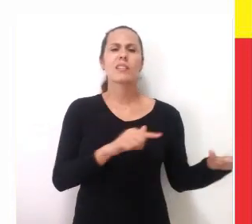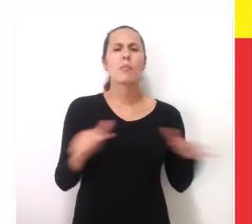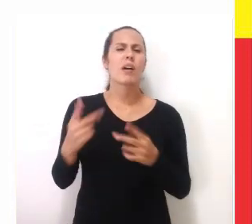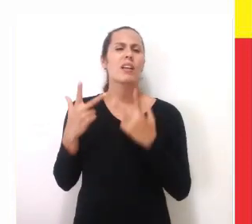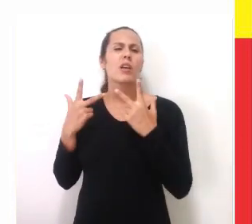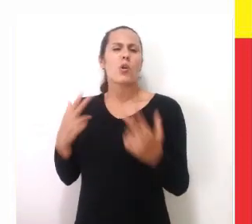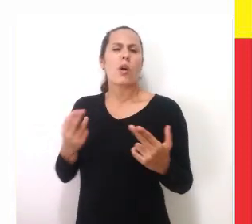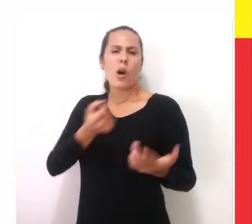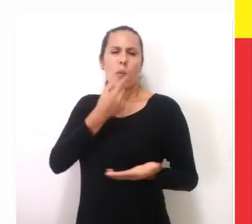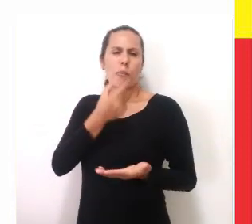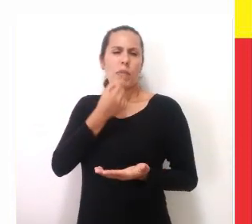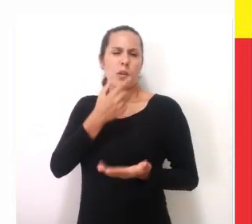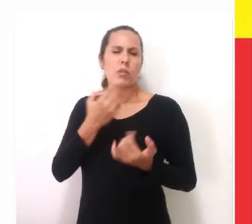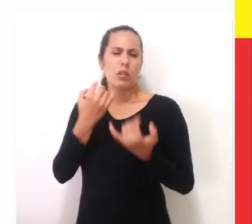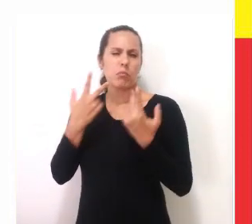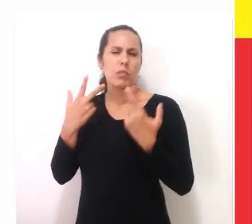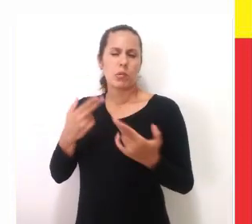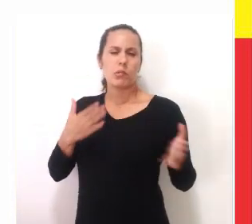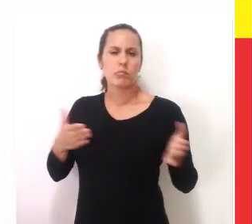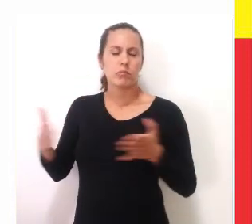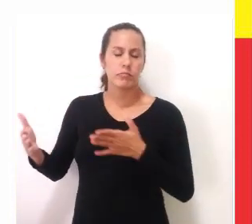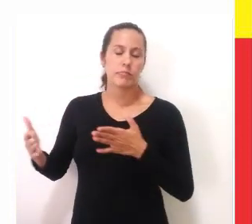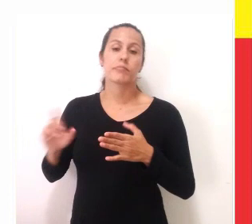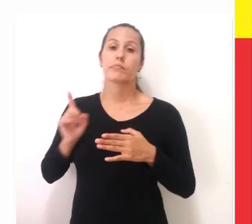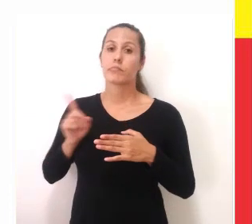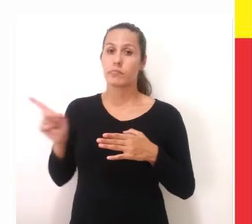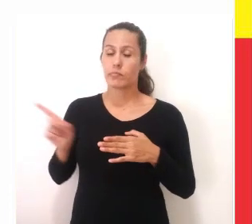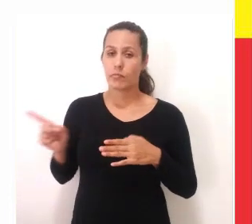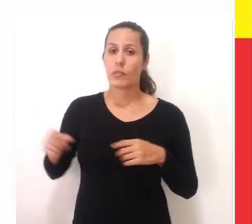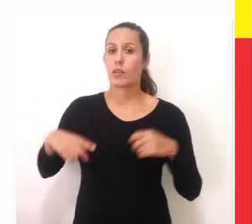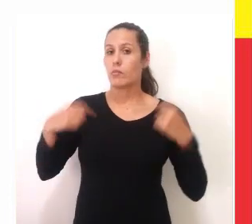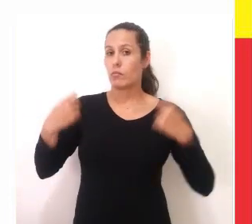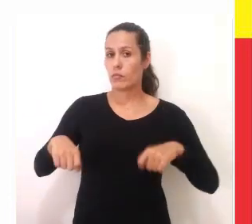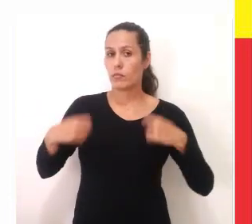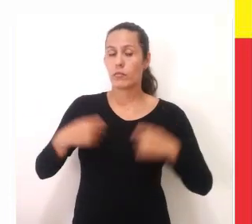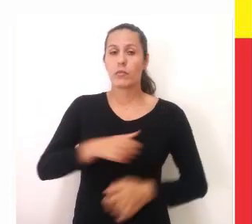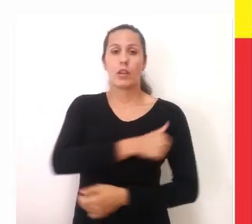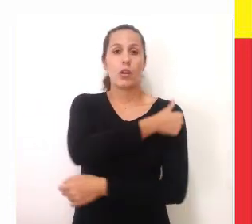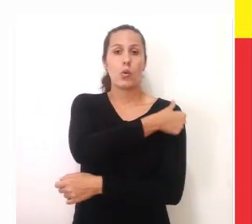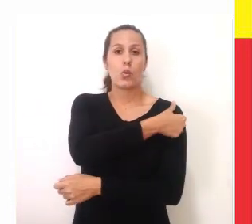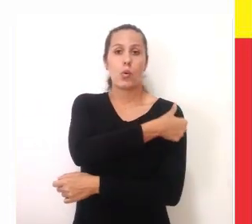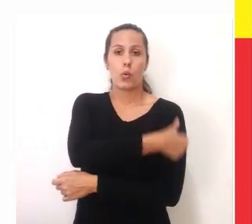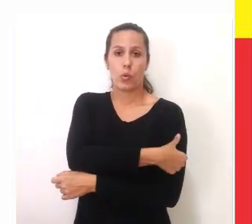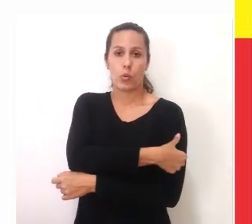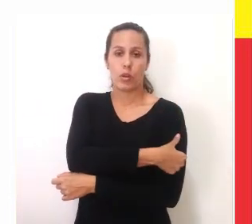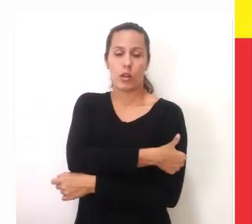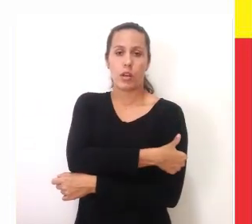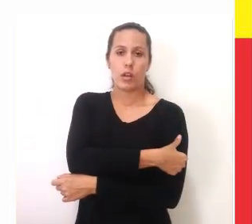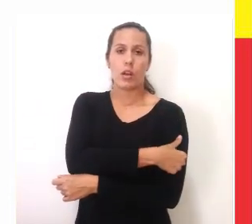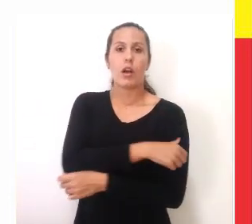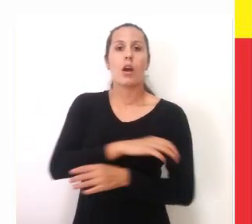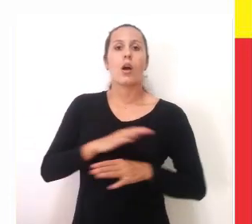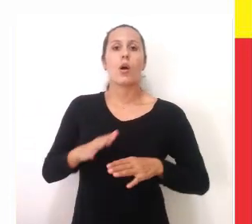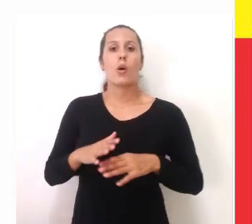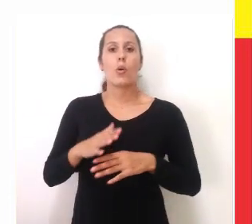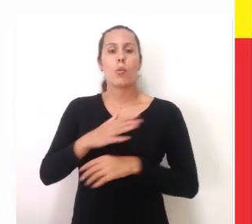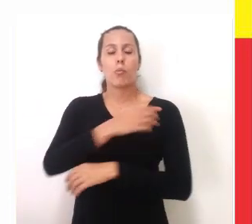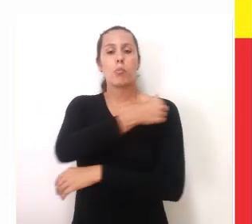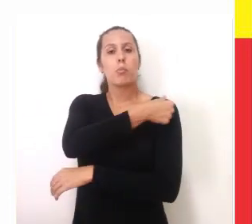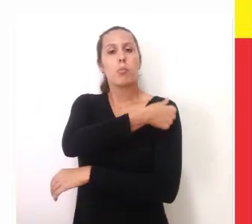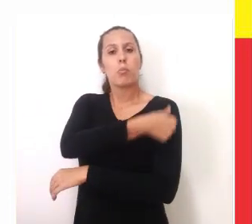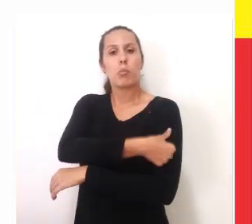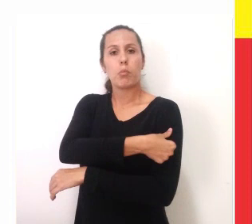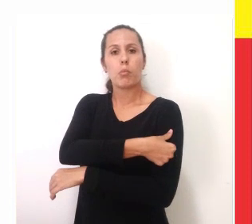3 semanas. Igual a pílula, igualzinho, certo? E deve ser colocado na